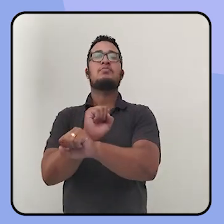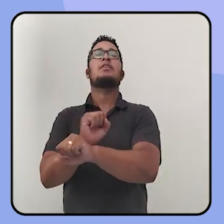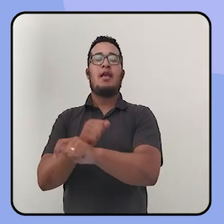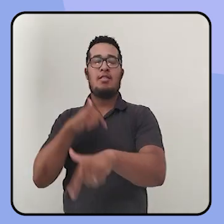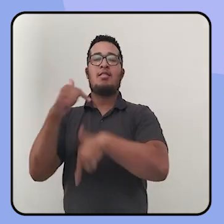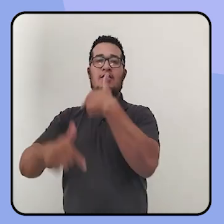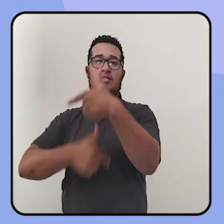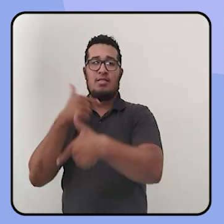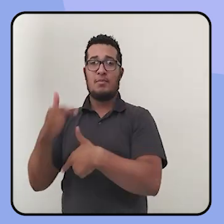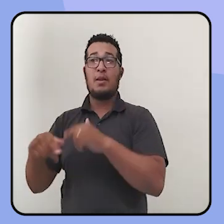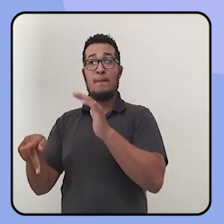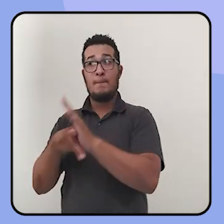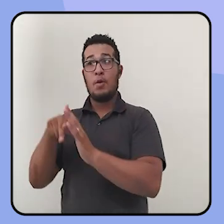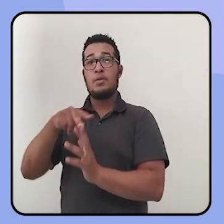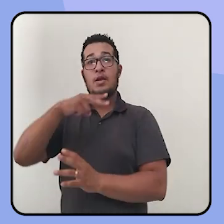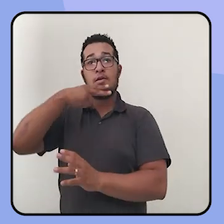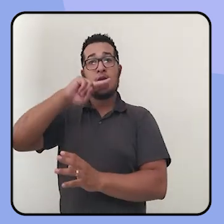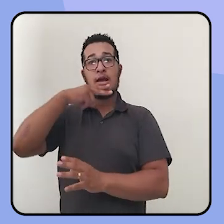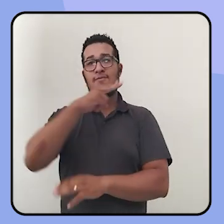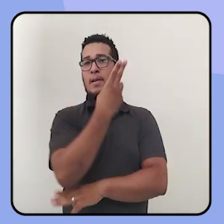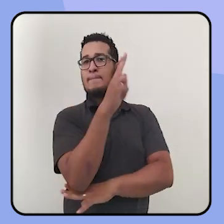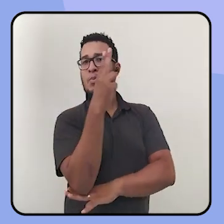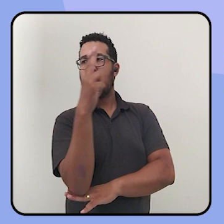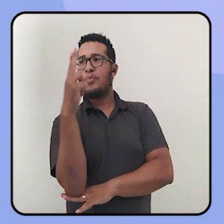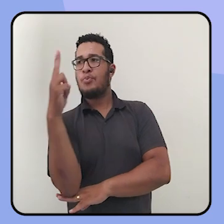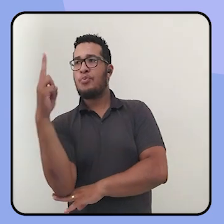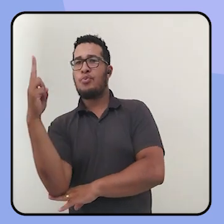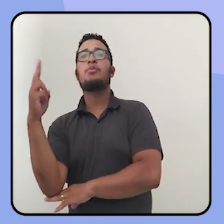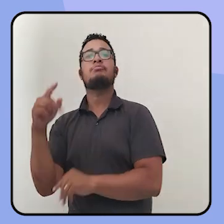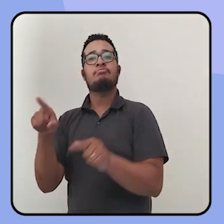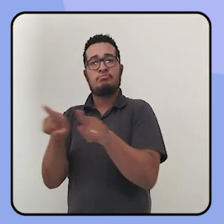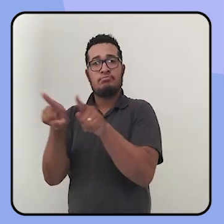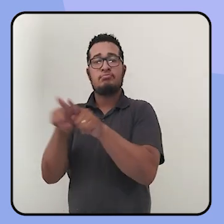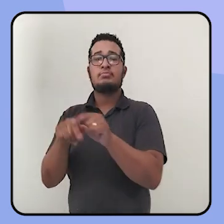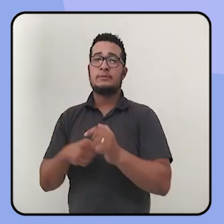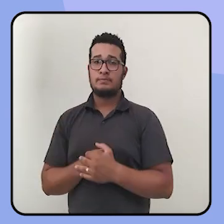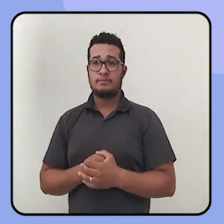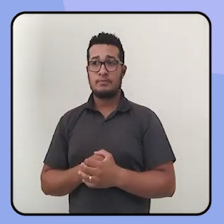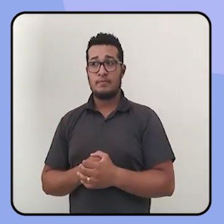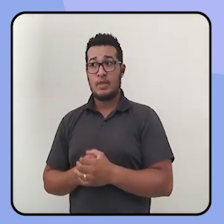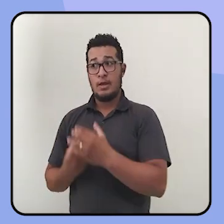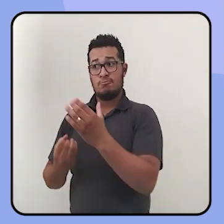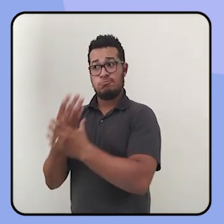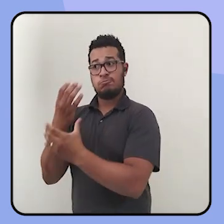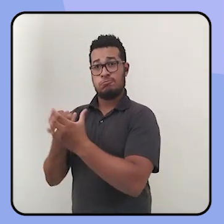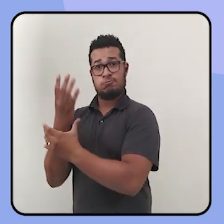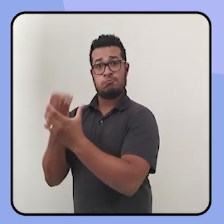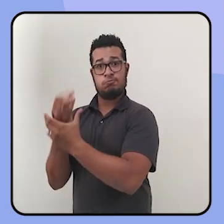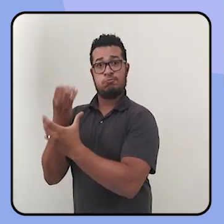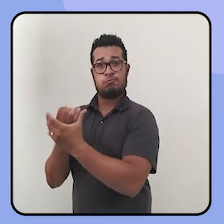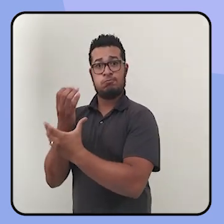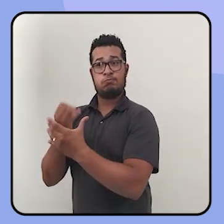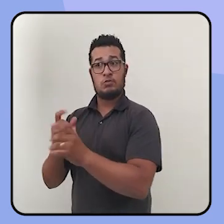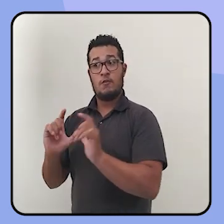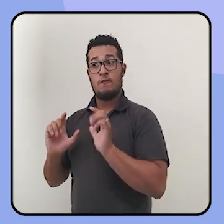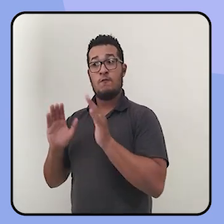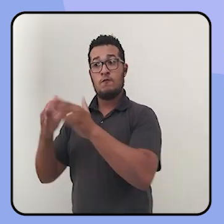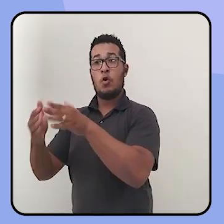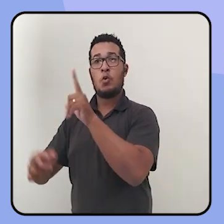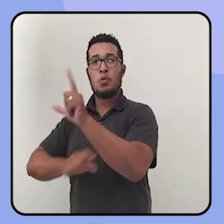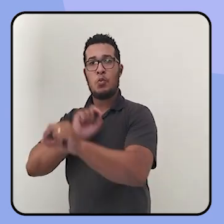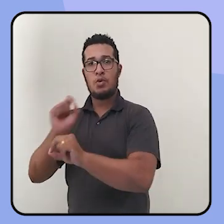Bering. É o Mar de Bering. Bem, para que nós possamos chegar nos povos pré-históricos do